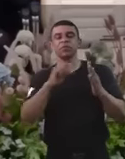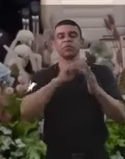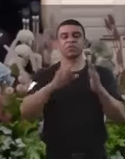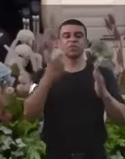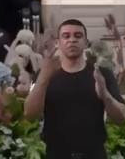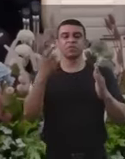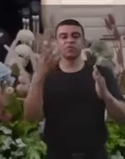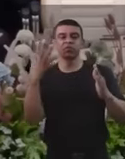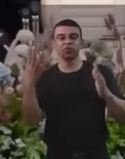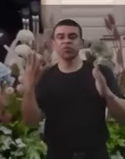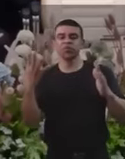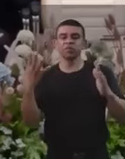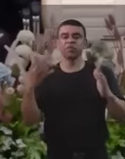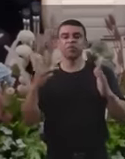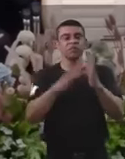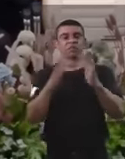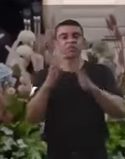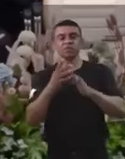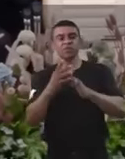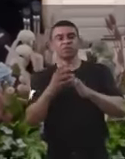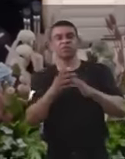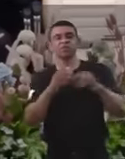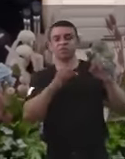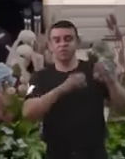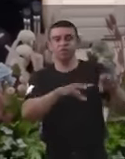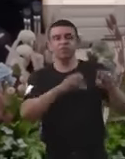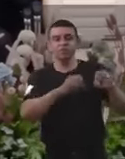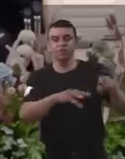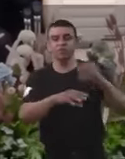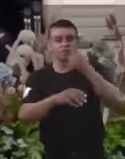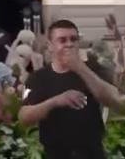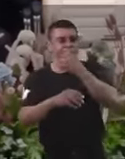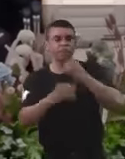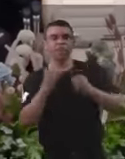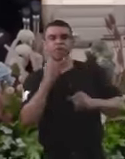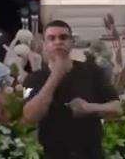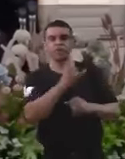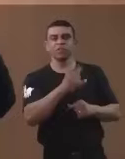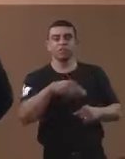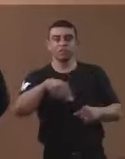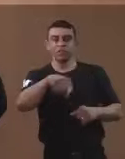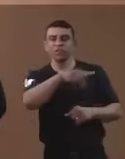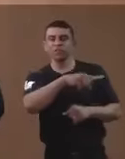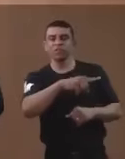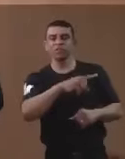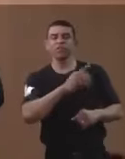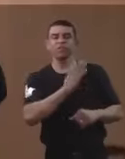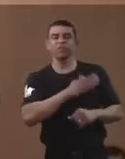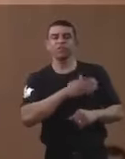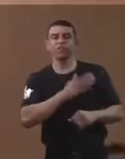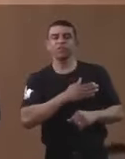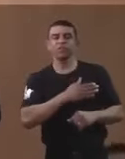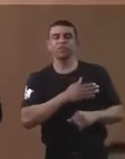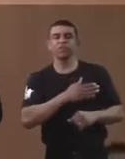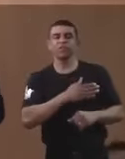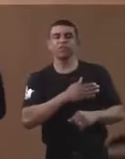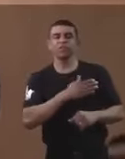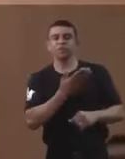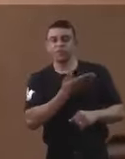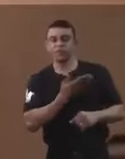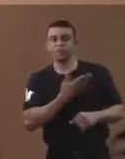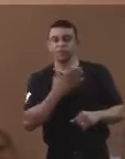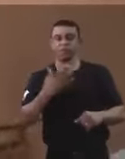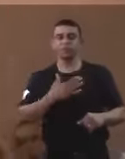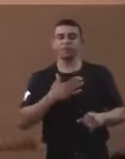meus. Jesus está falando com amor. E esse camarada está no culto alimentando a raiva do seu irmão. Bora